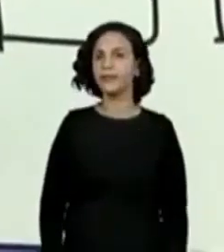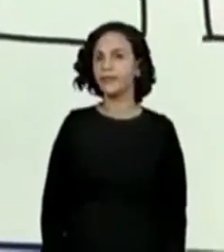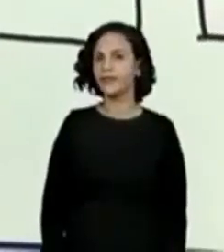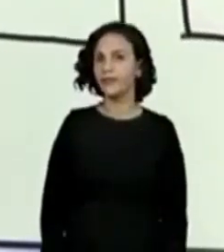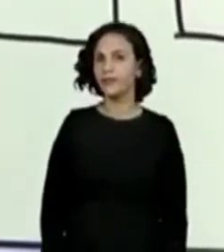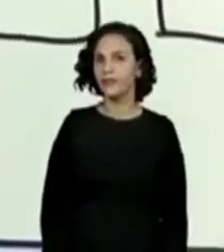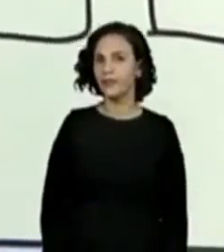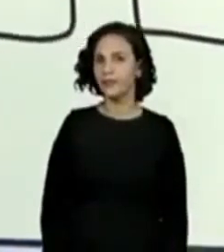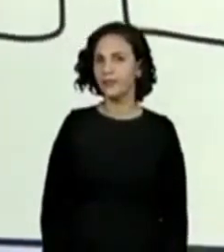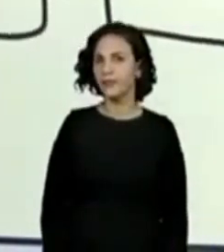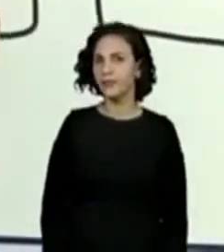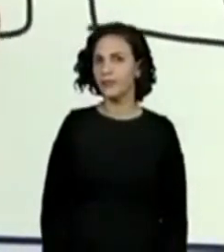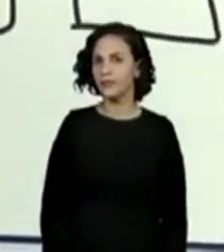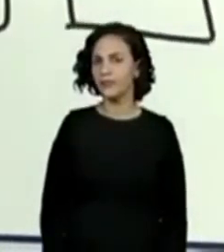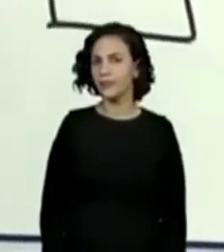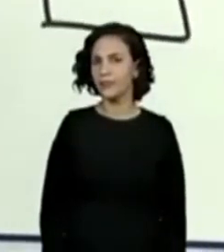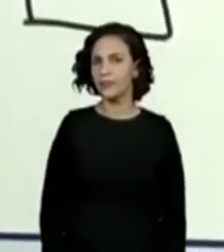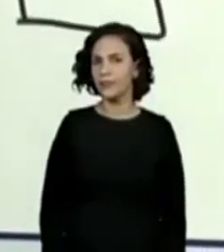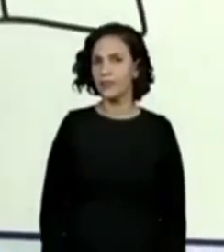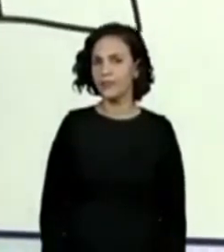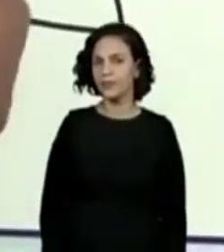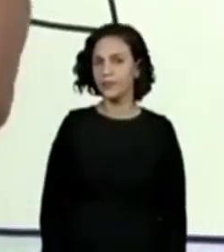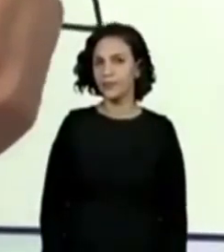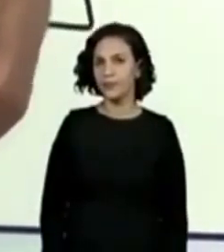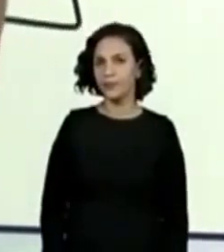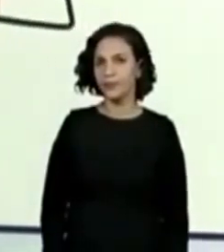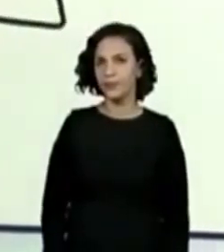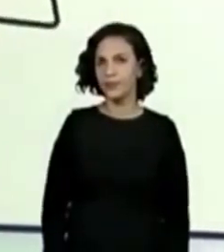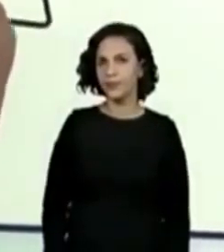em cada uma das caixas.